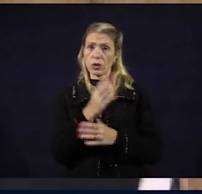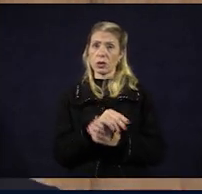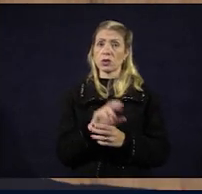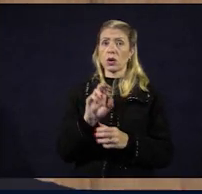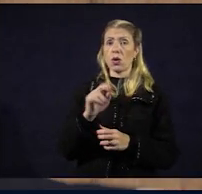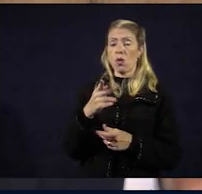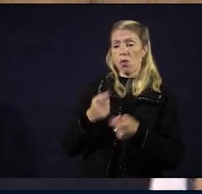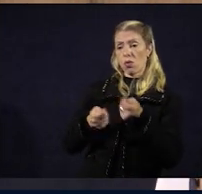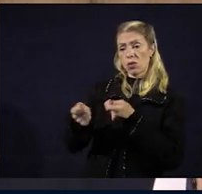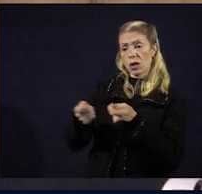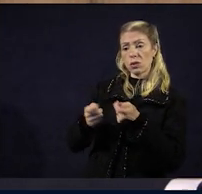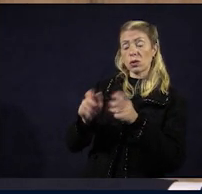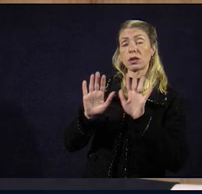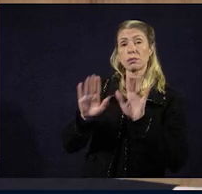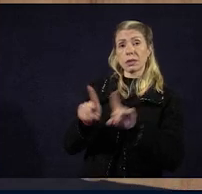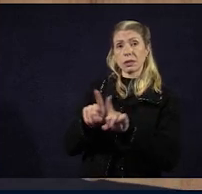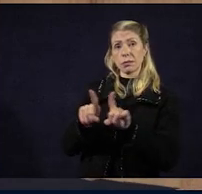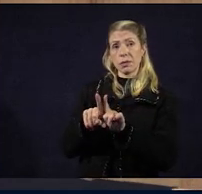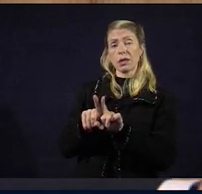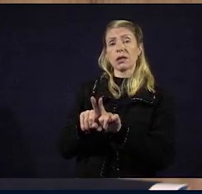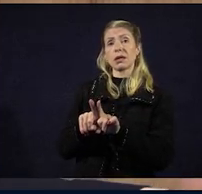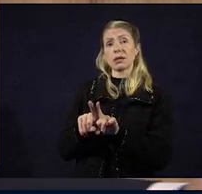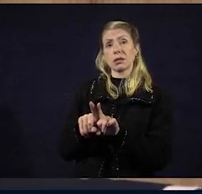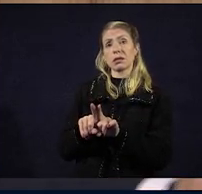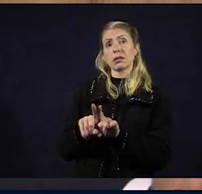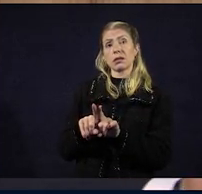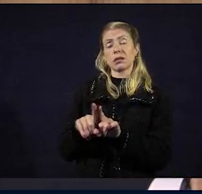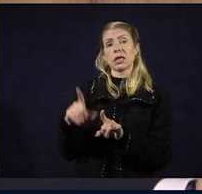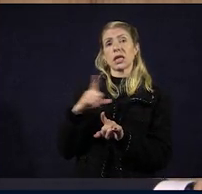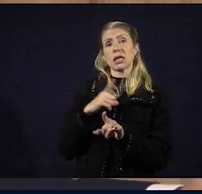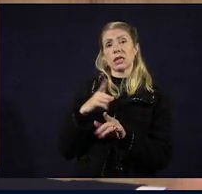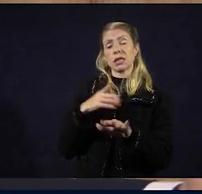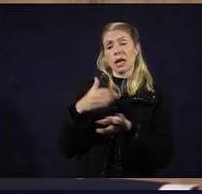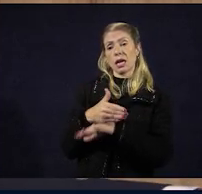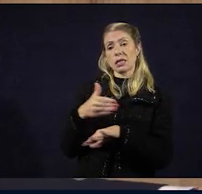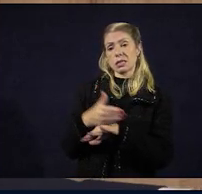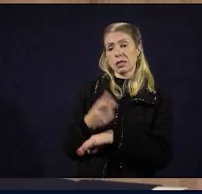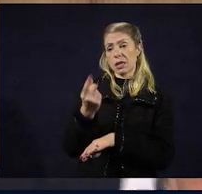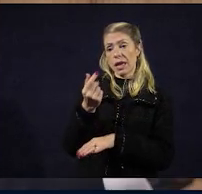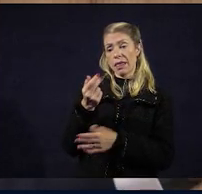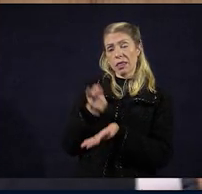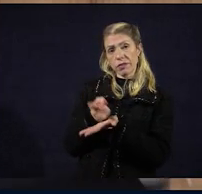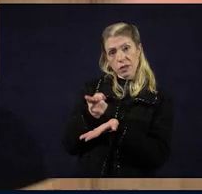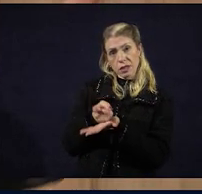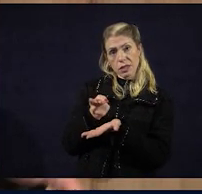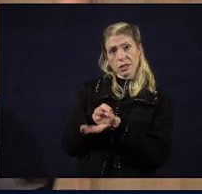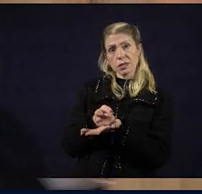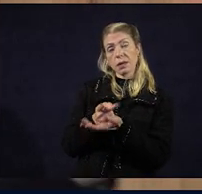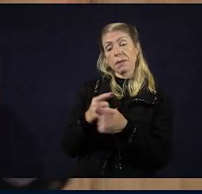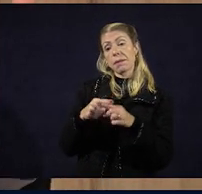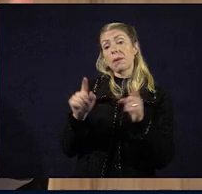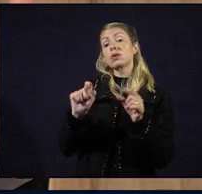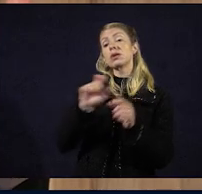o controladores mas também eh com acesso à renda mercado de renda fixa que que mudou desde então né